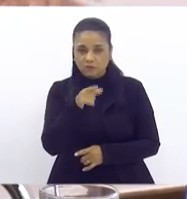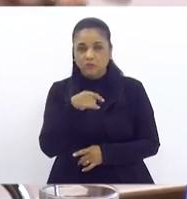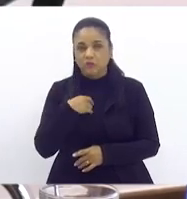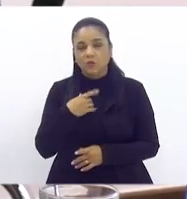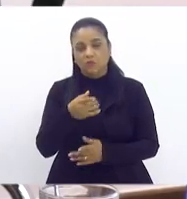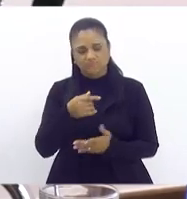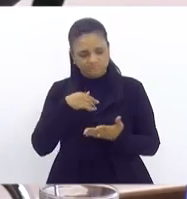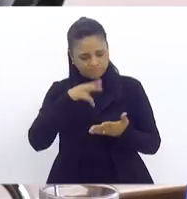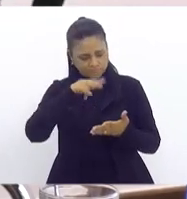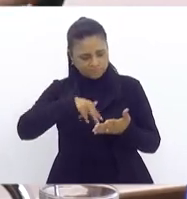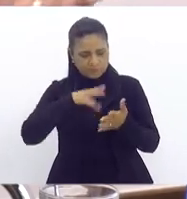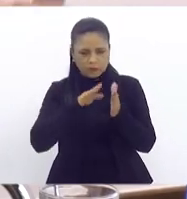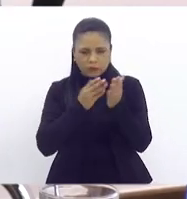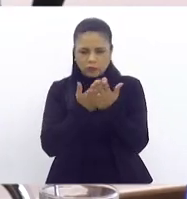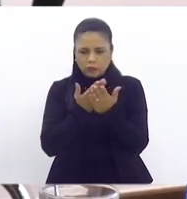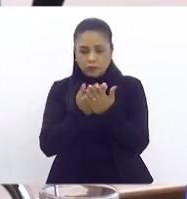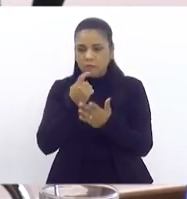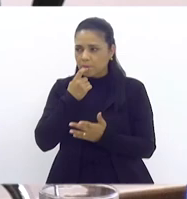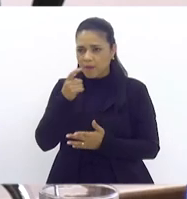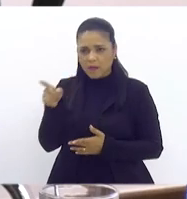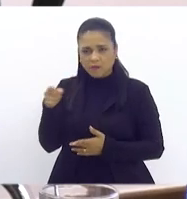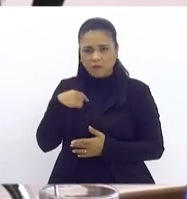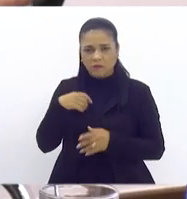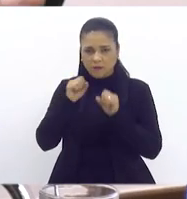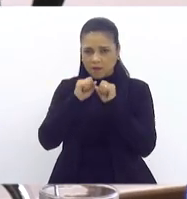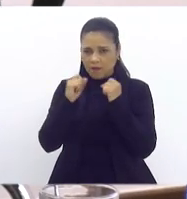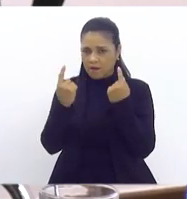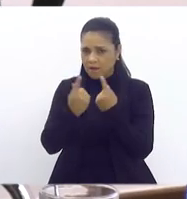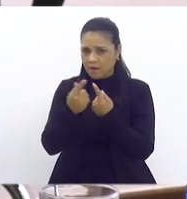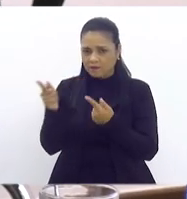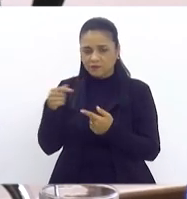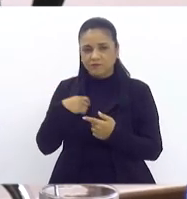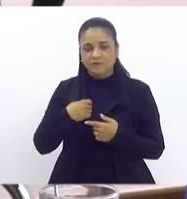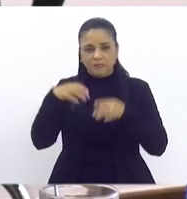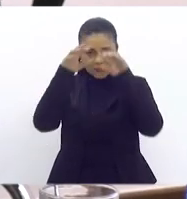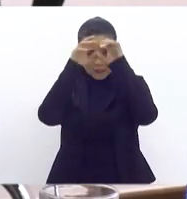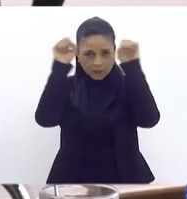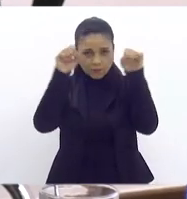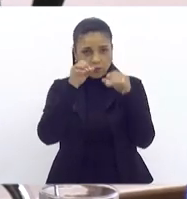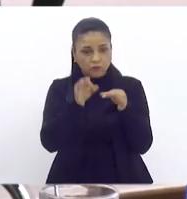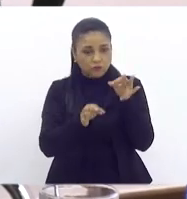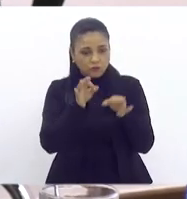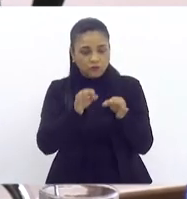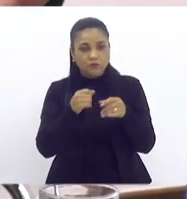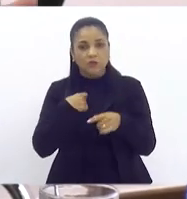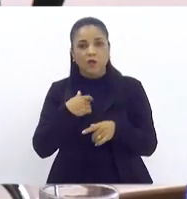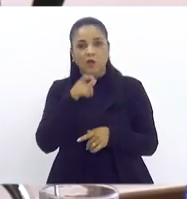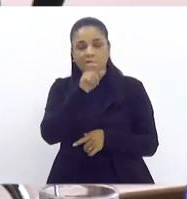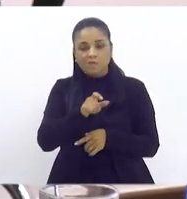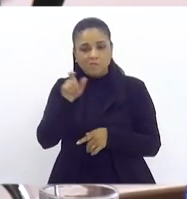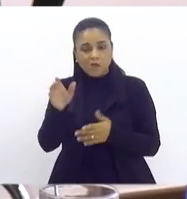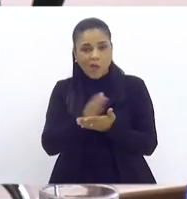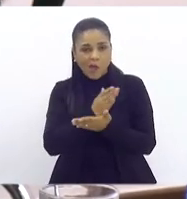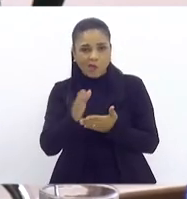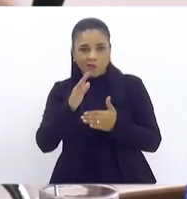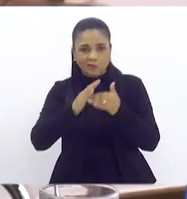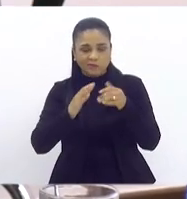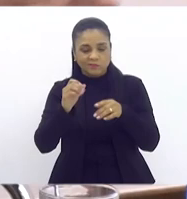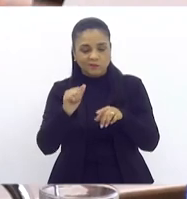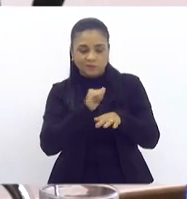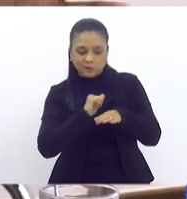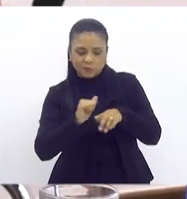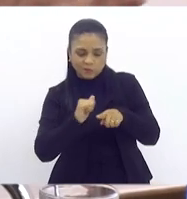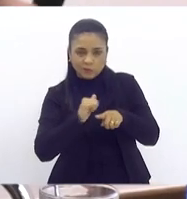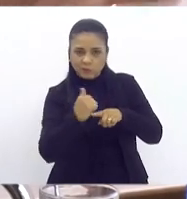um caso desse aqui pertinho perto da alerge perto do Tribunal de Justiça alguns engraxates foram abordados